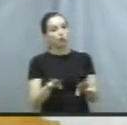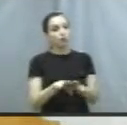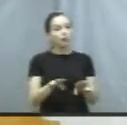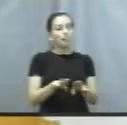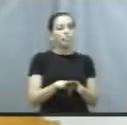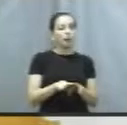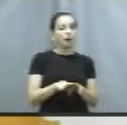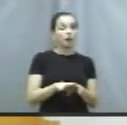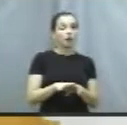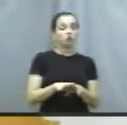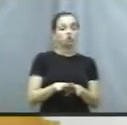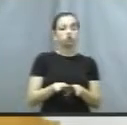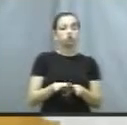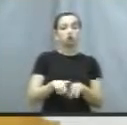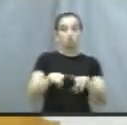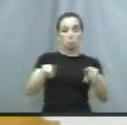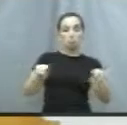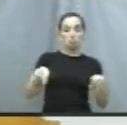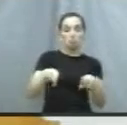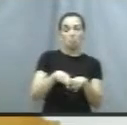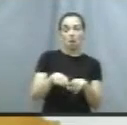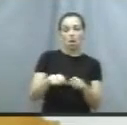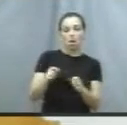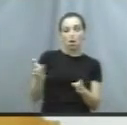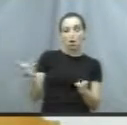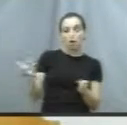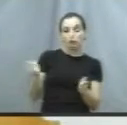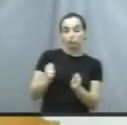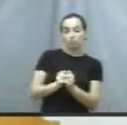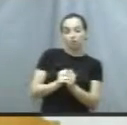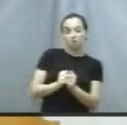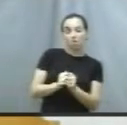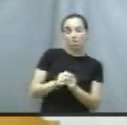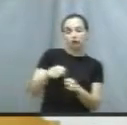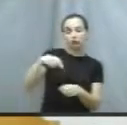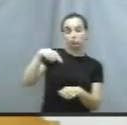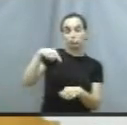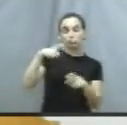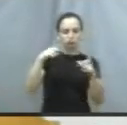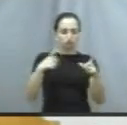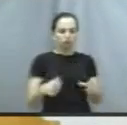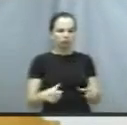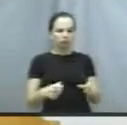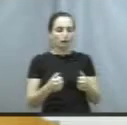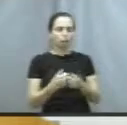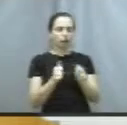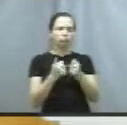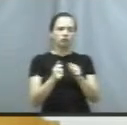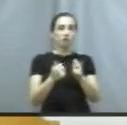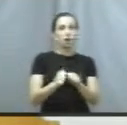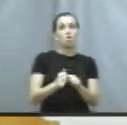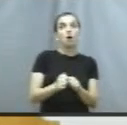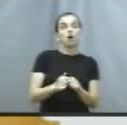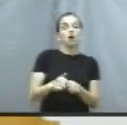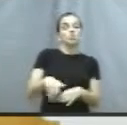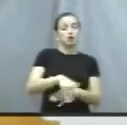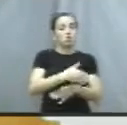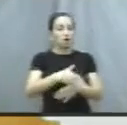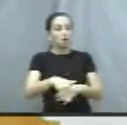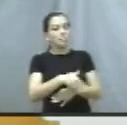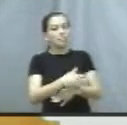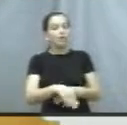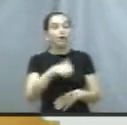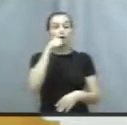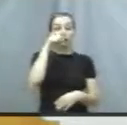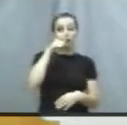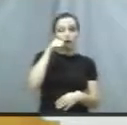isso fica próximo a ponto de ônibus, ou de lugares onde você tem uma passagem grande de